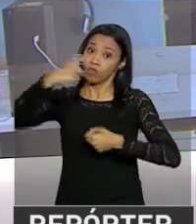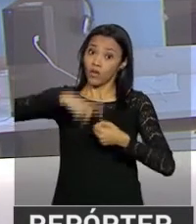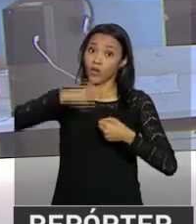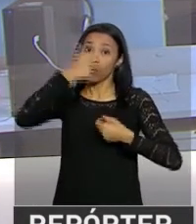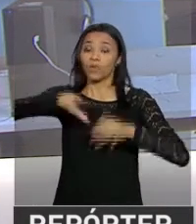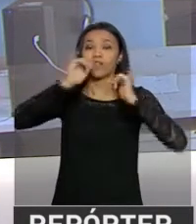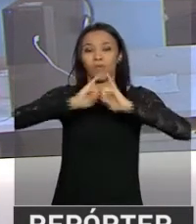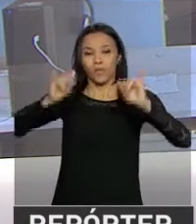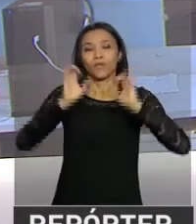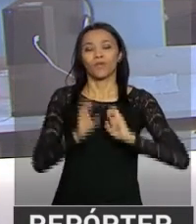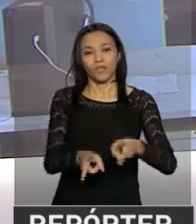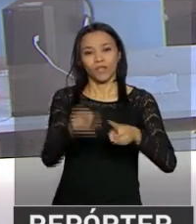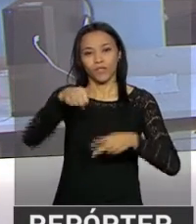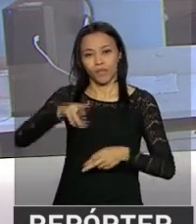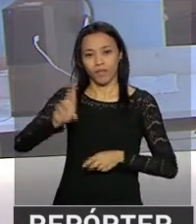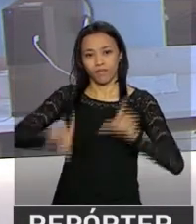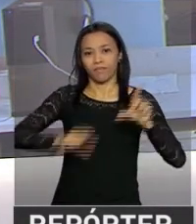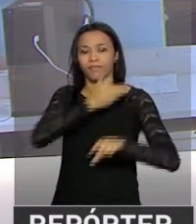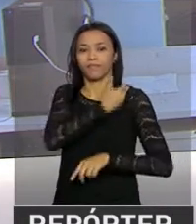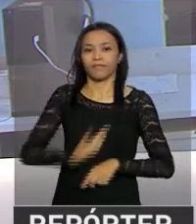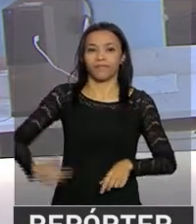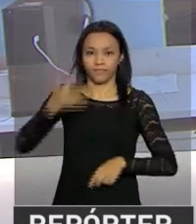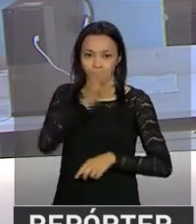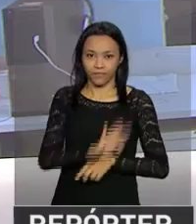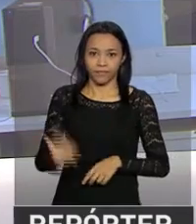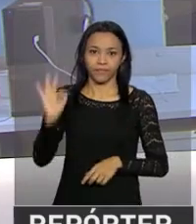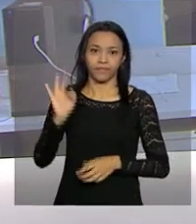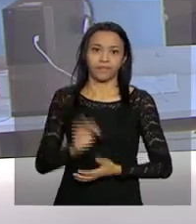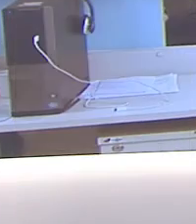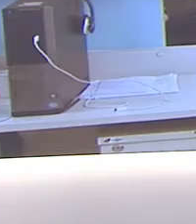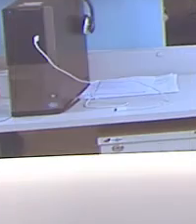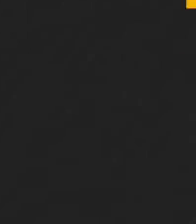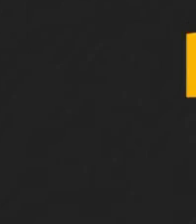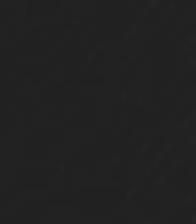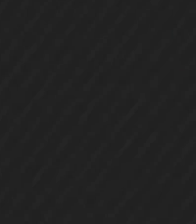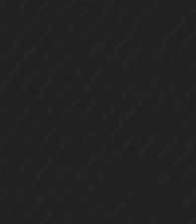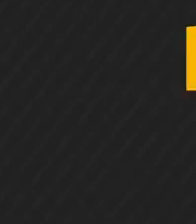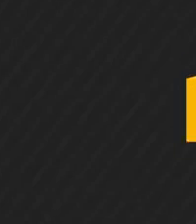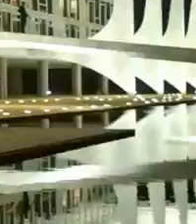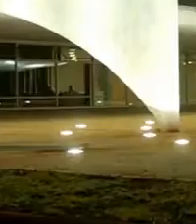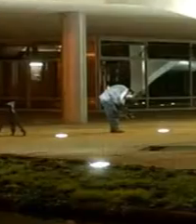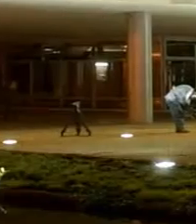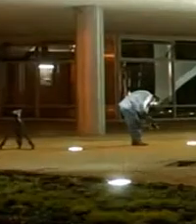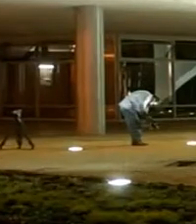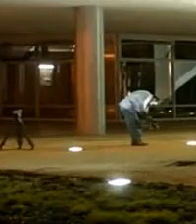informações. Continue na NBR, a TV do Governo Federal.